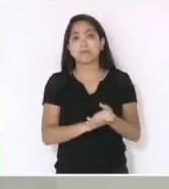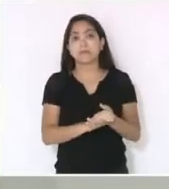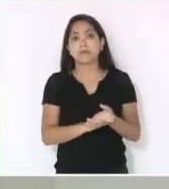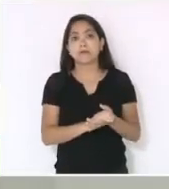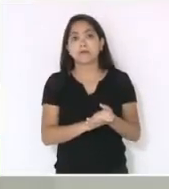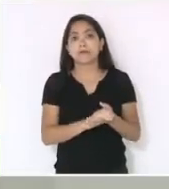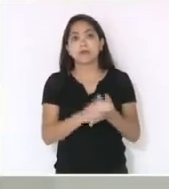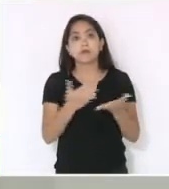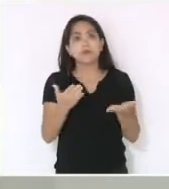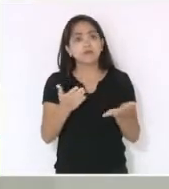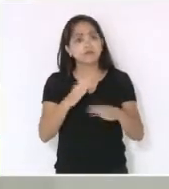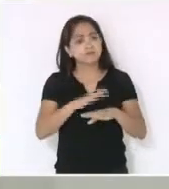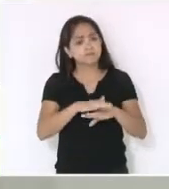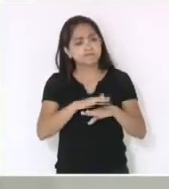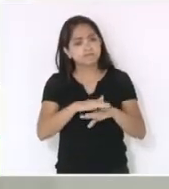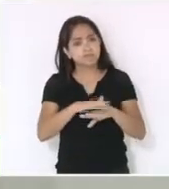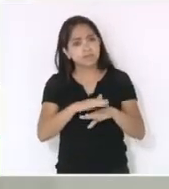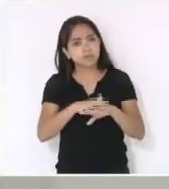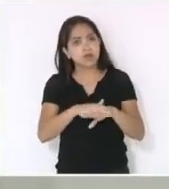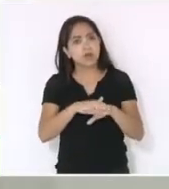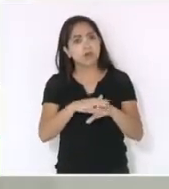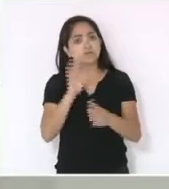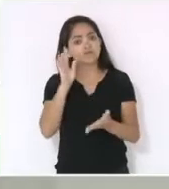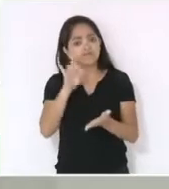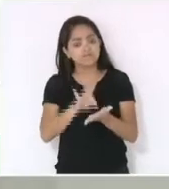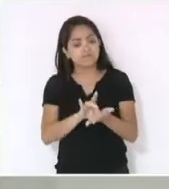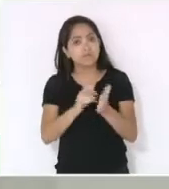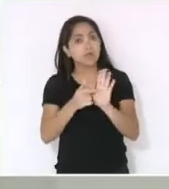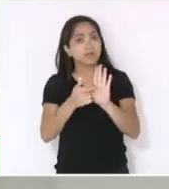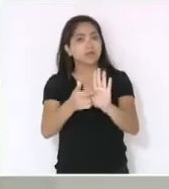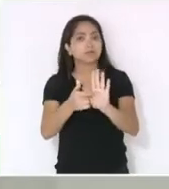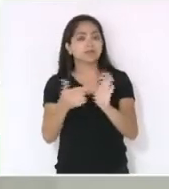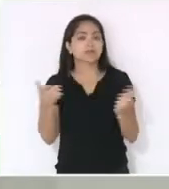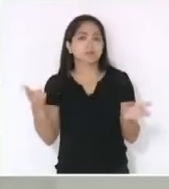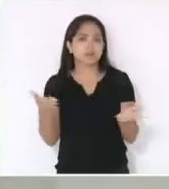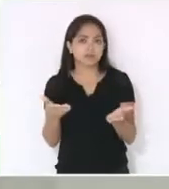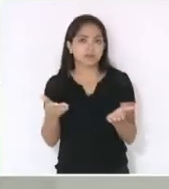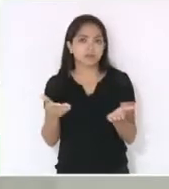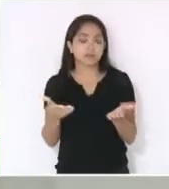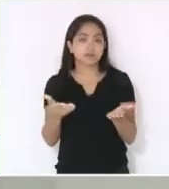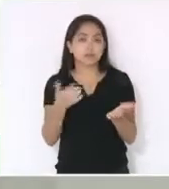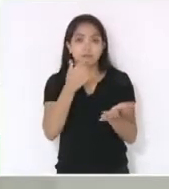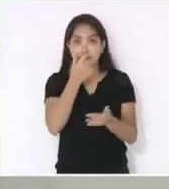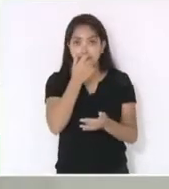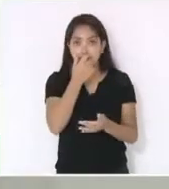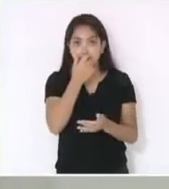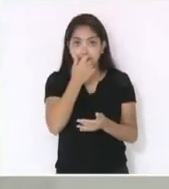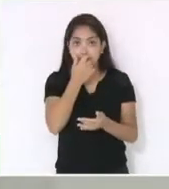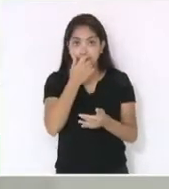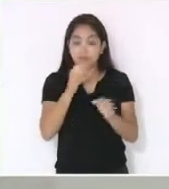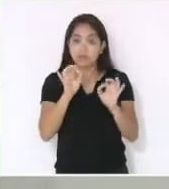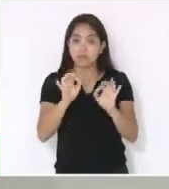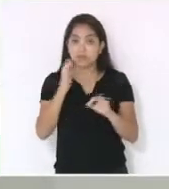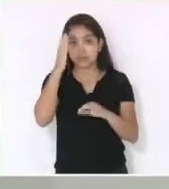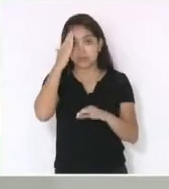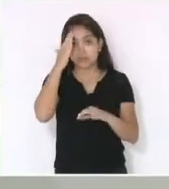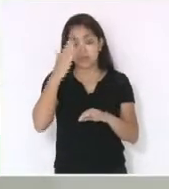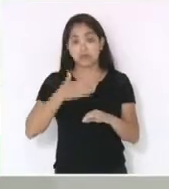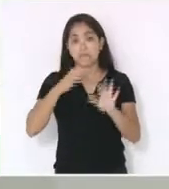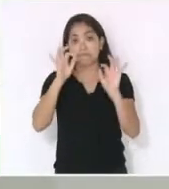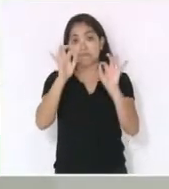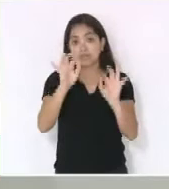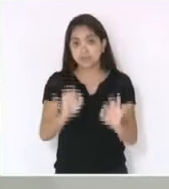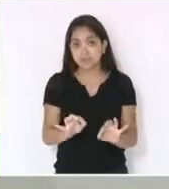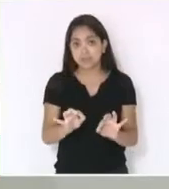por esse ato concreto apresentado no dia de hoje. E é sabido, a minha convicção, e isso está